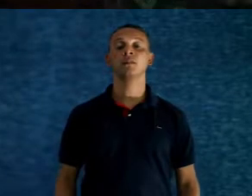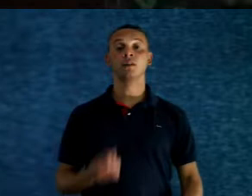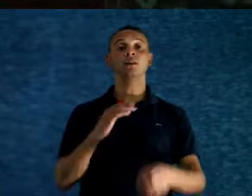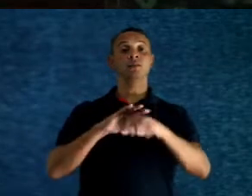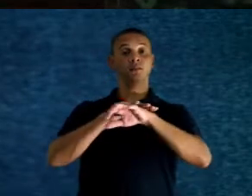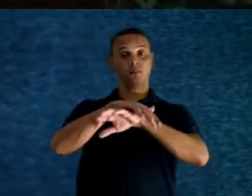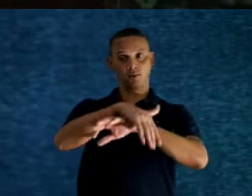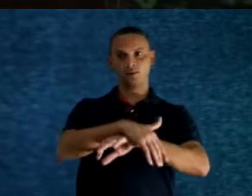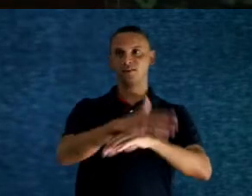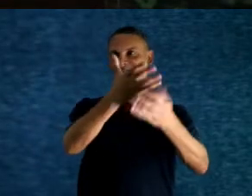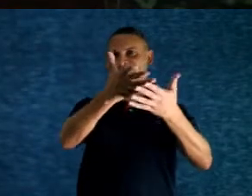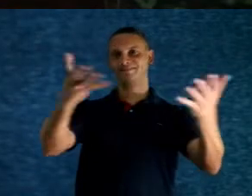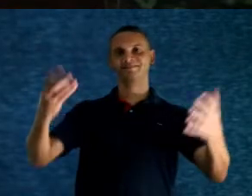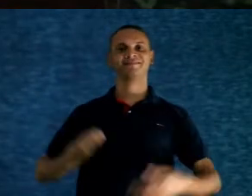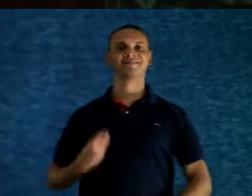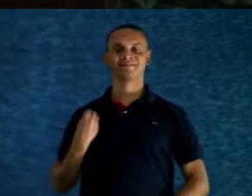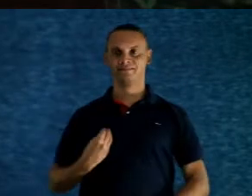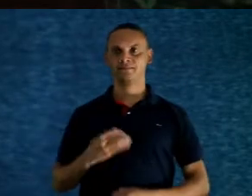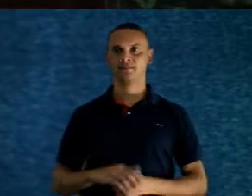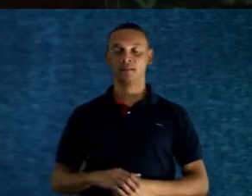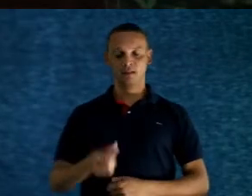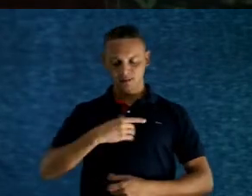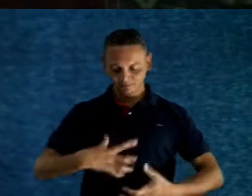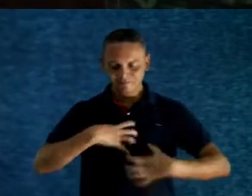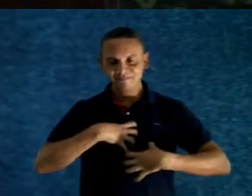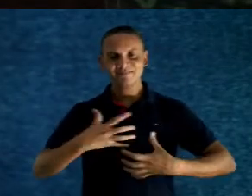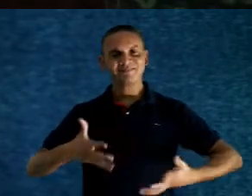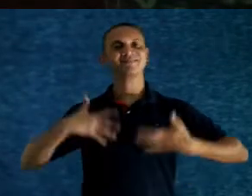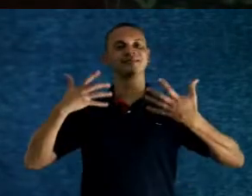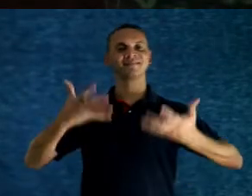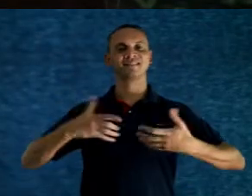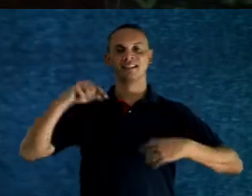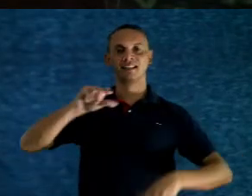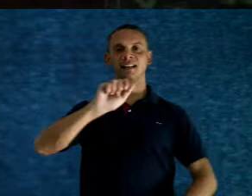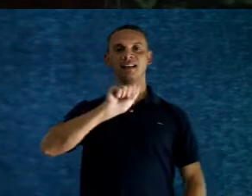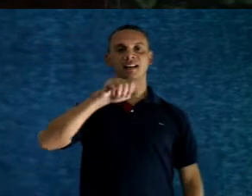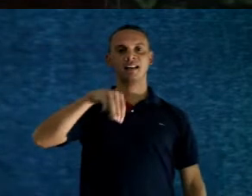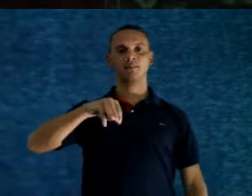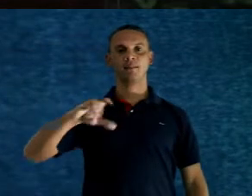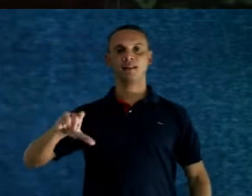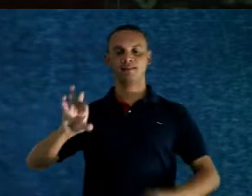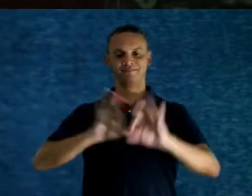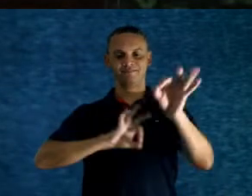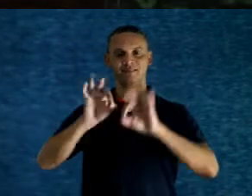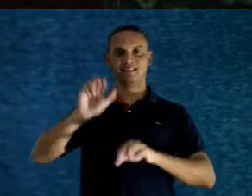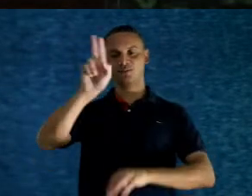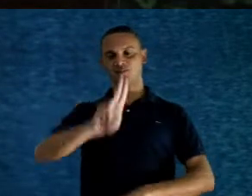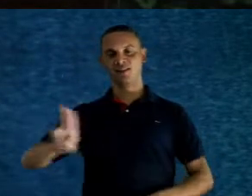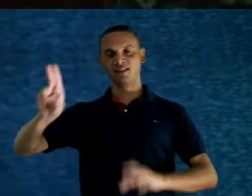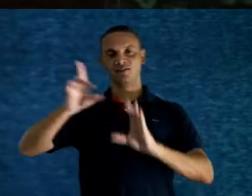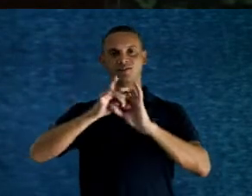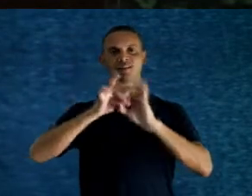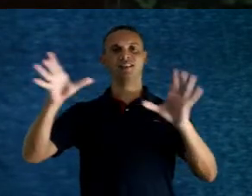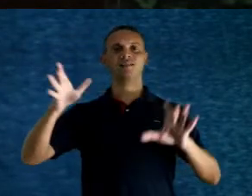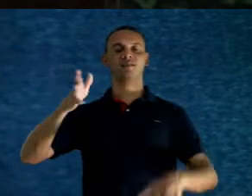Boa noite a todos. É com imensa alegria que a Academia Mineira de Letras, no âmbito do seu programa Universidade Livre, realiza a